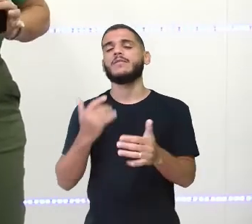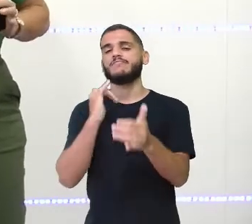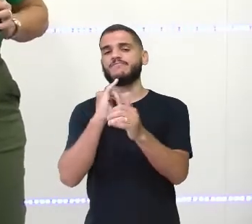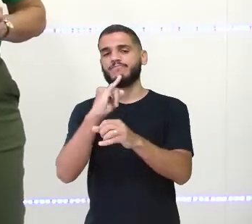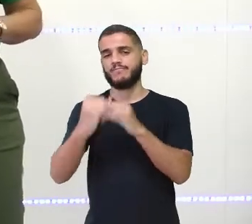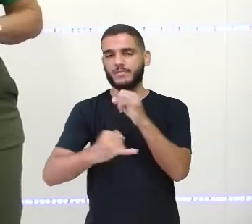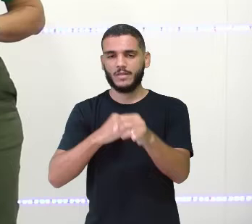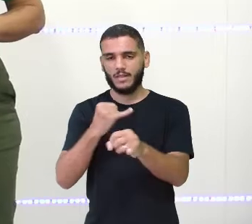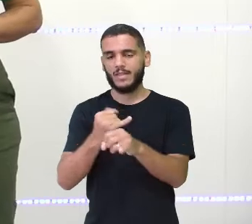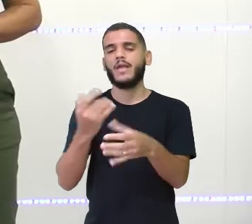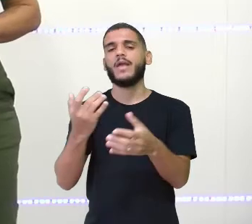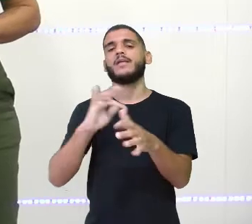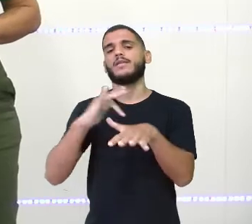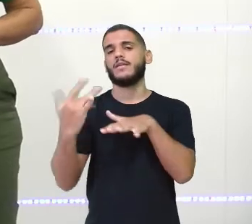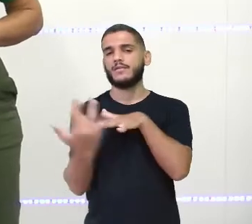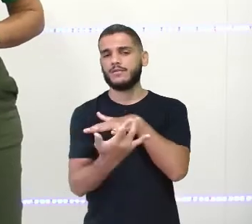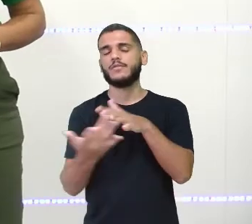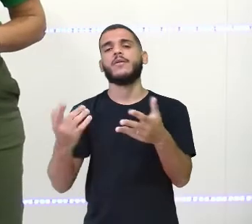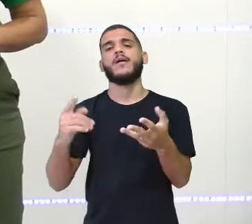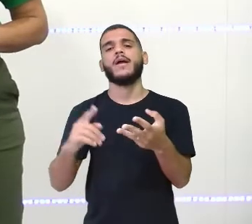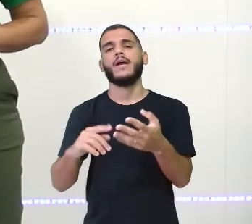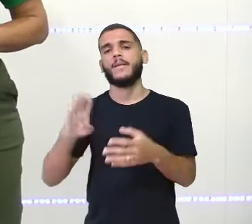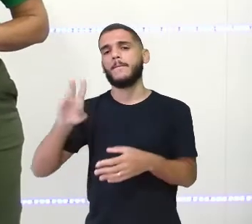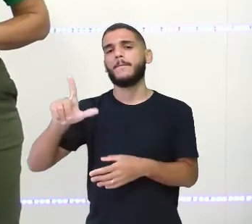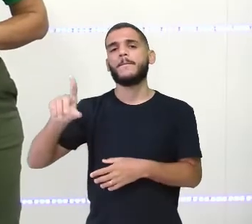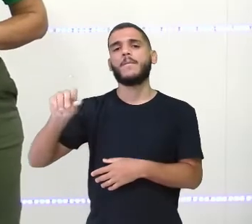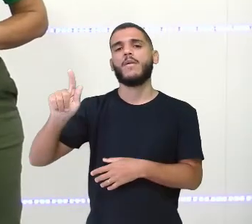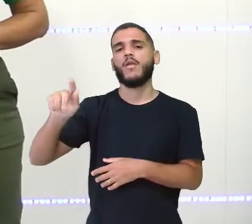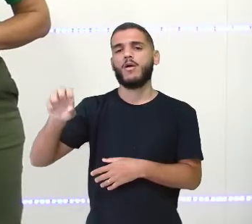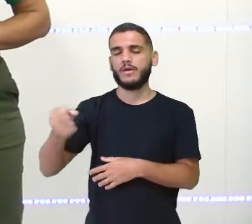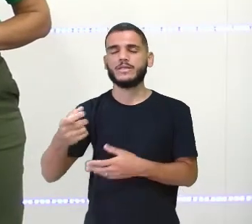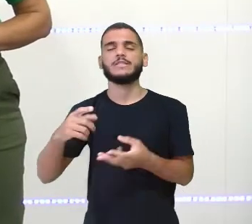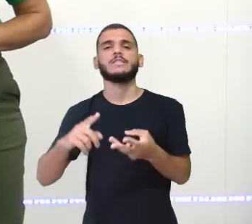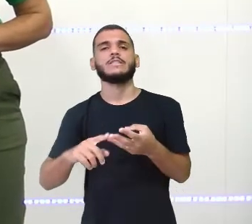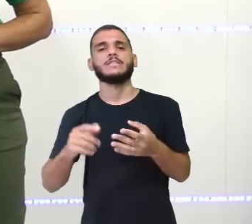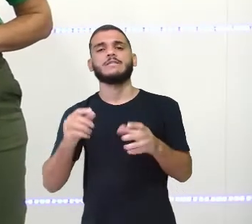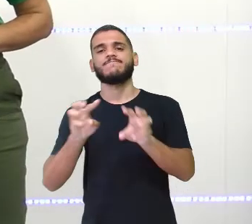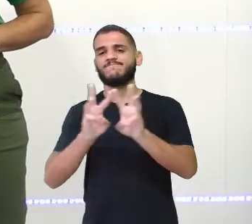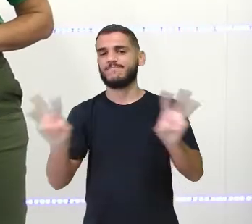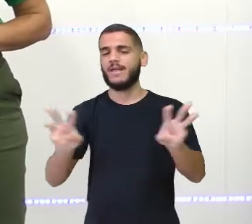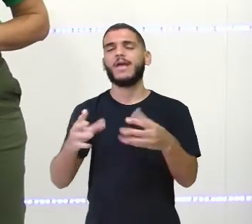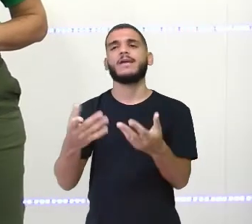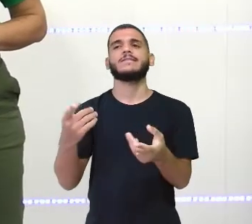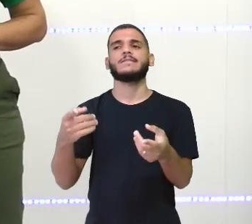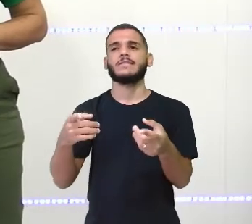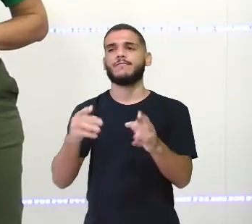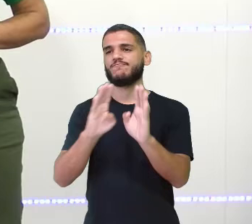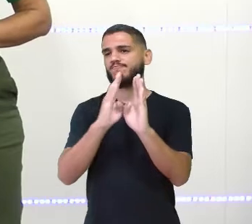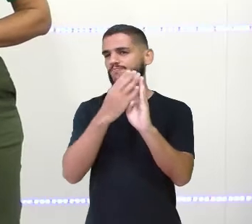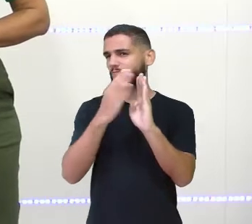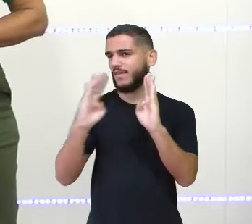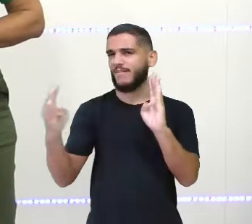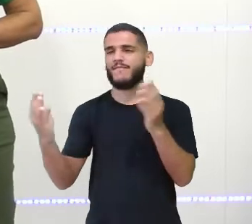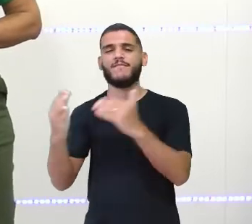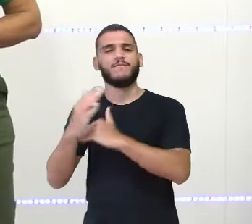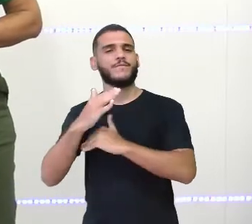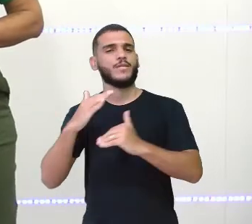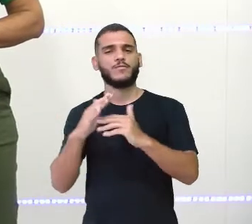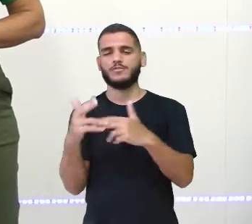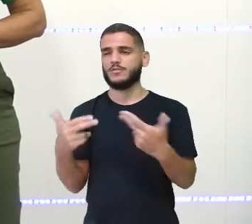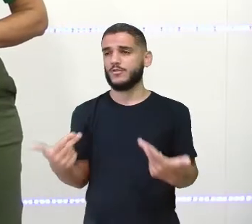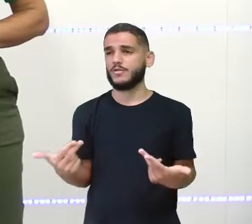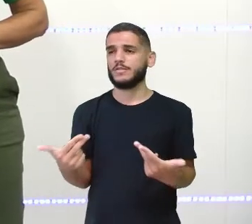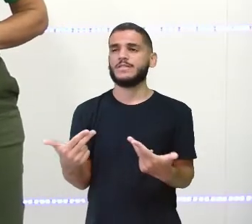redes sociais, em blogs, em sites, em enciclopédias. E